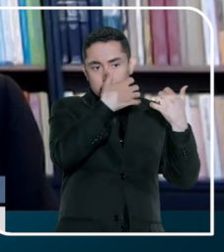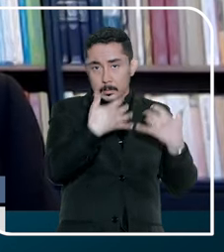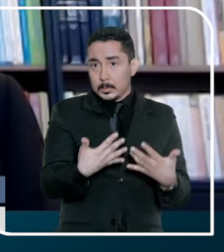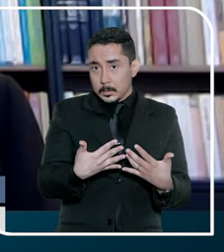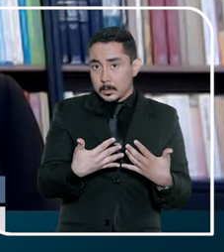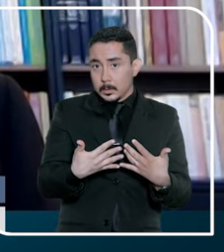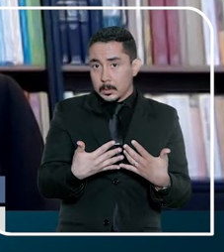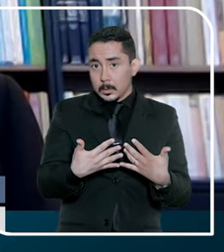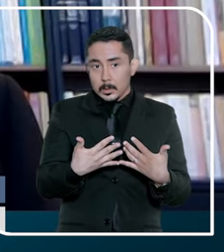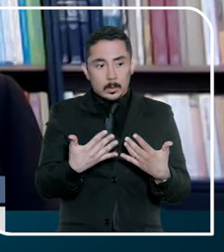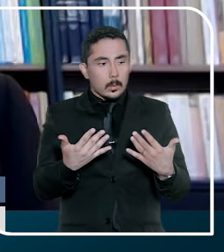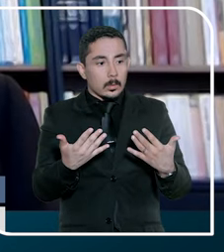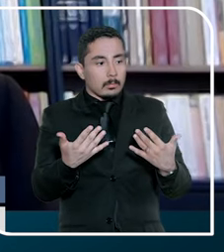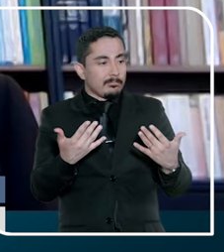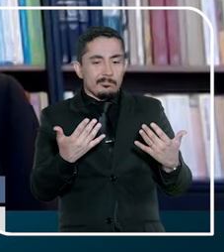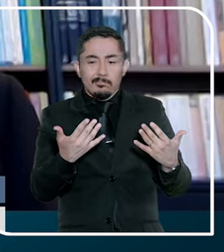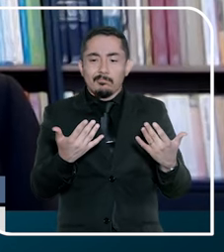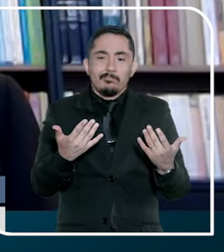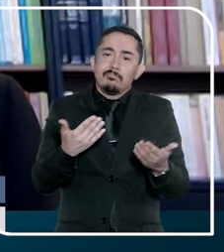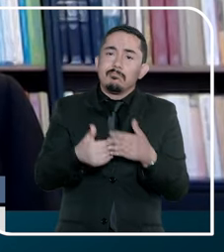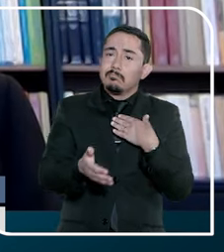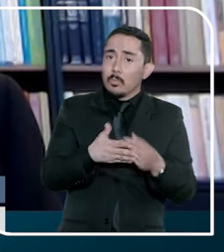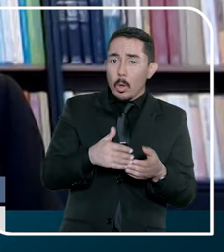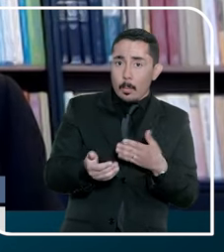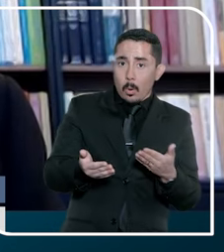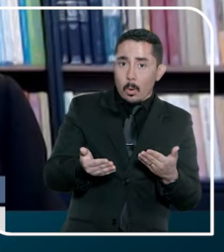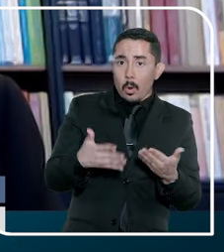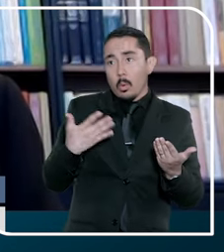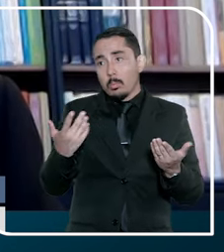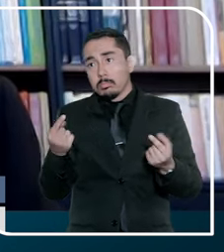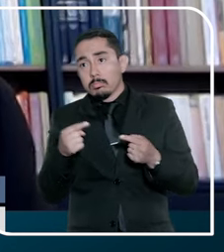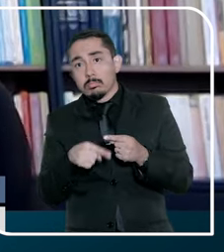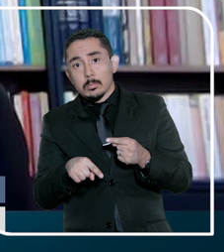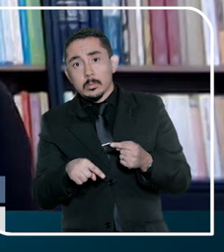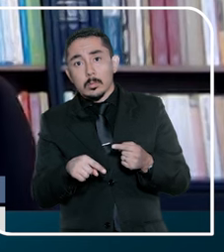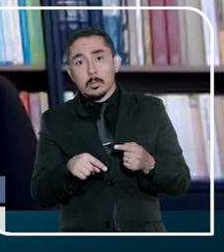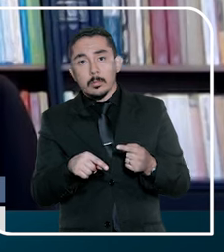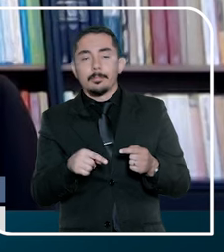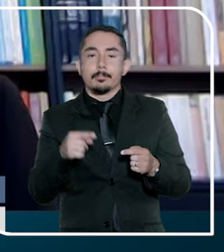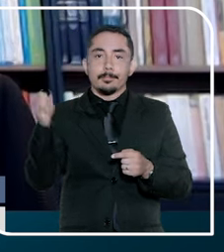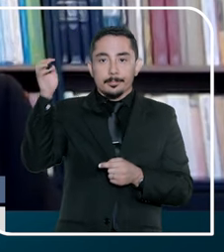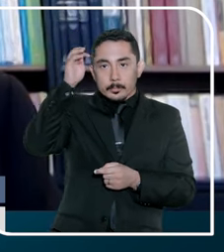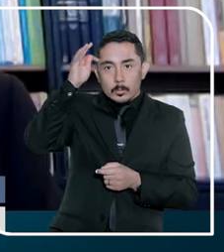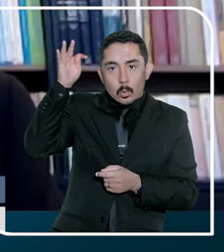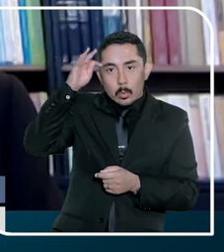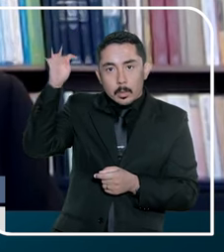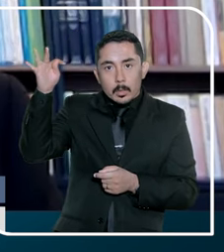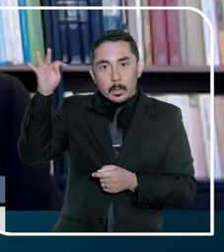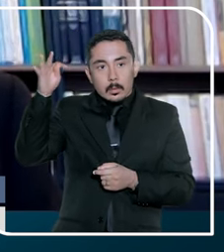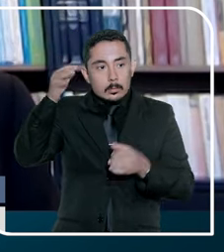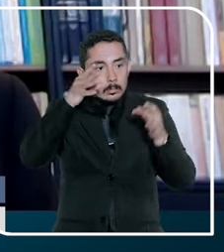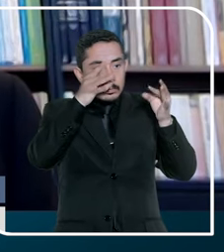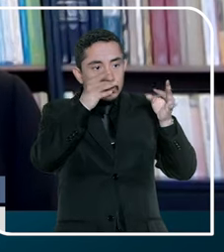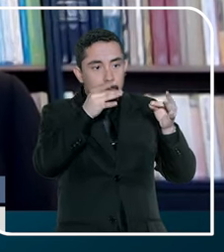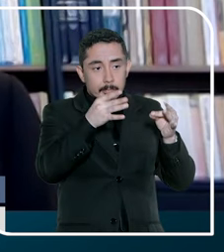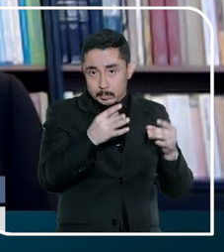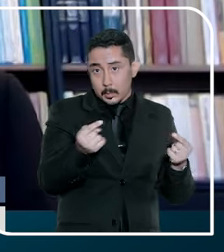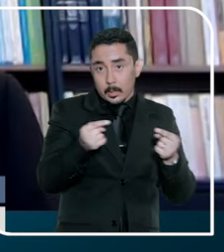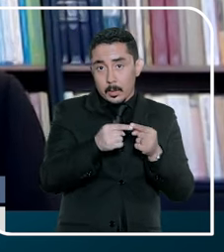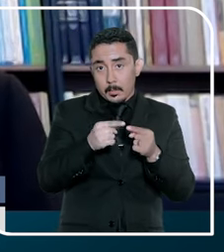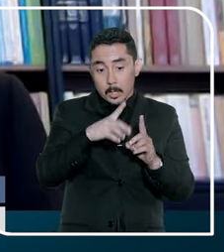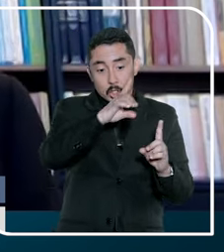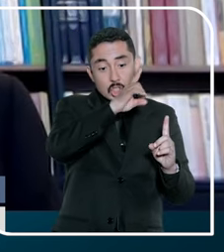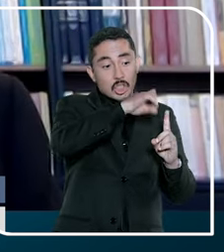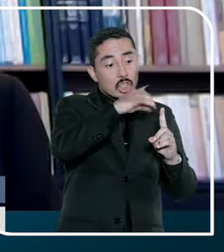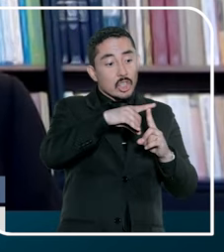fato ela se baseia na categoria que a doutrina oferece para classificar esse fato que é a tipicidade material que é uma